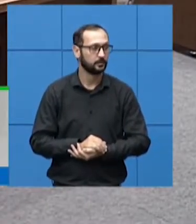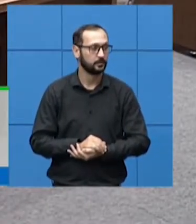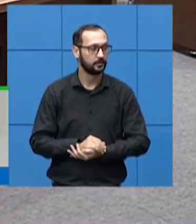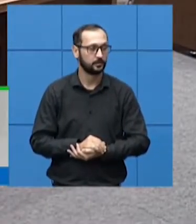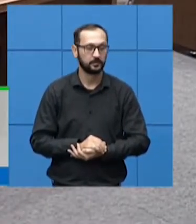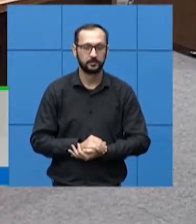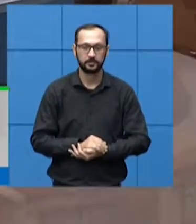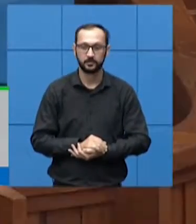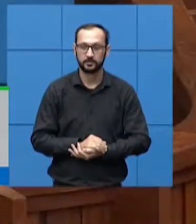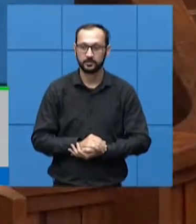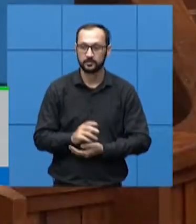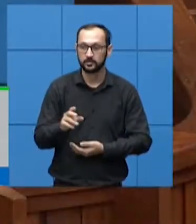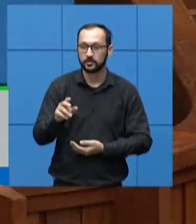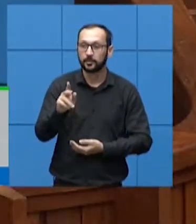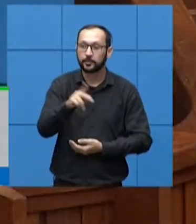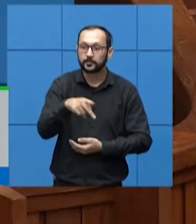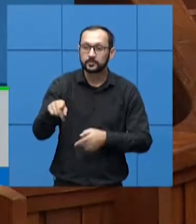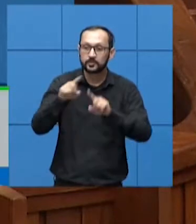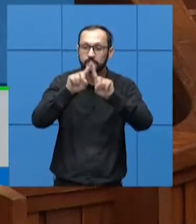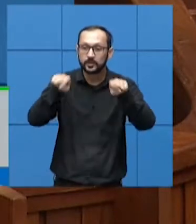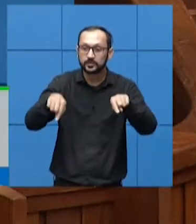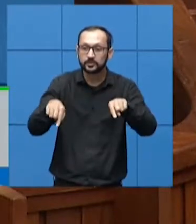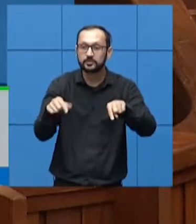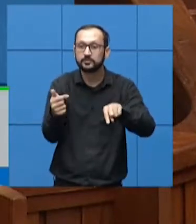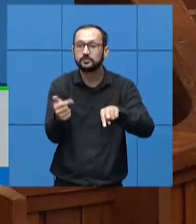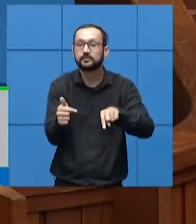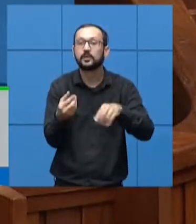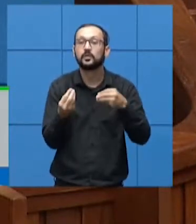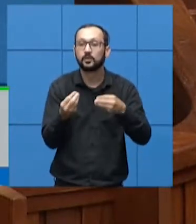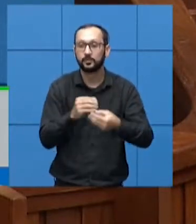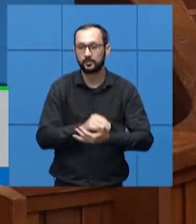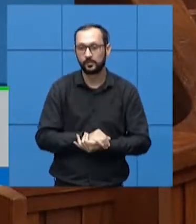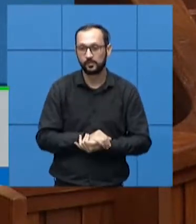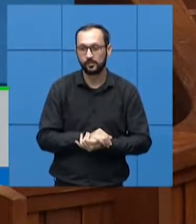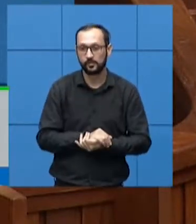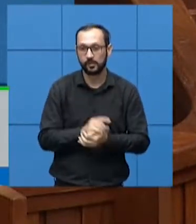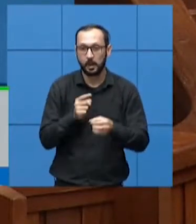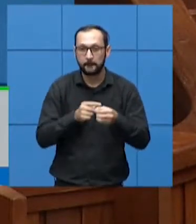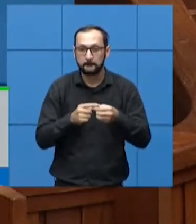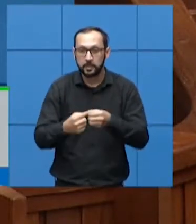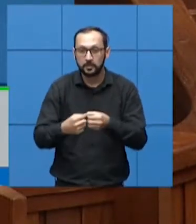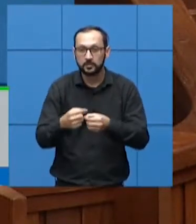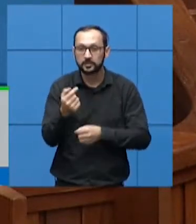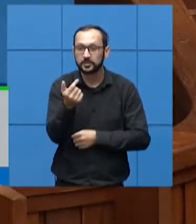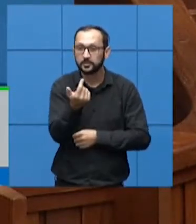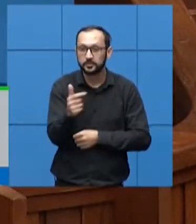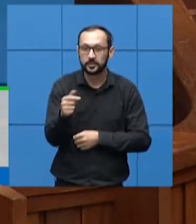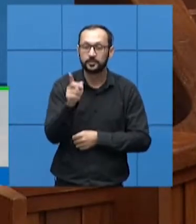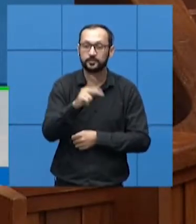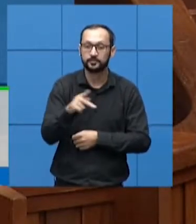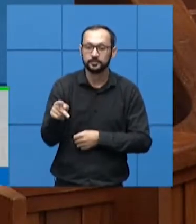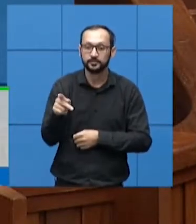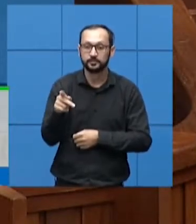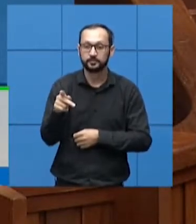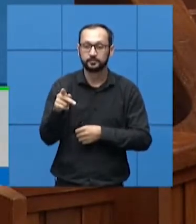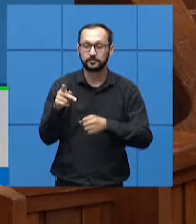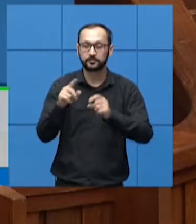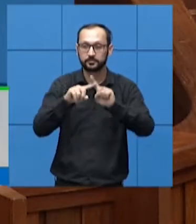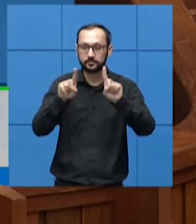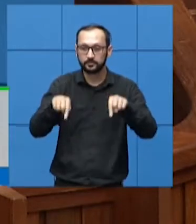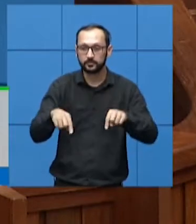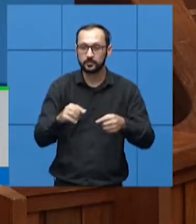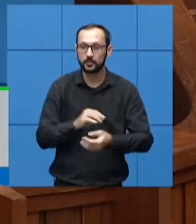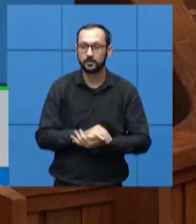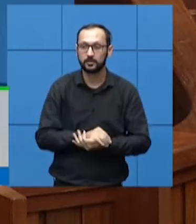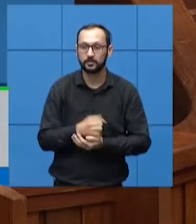Onde não tem um professor efetivo. E um grande número de municípios não conta com professor efetivo para substituição,